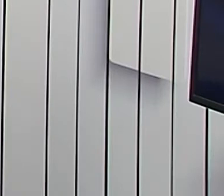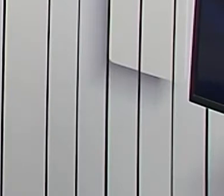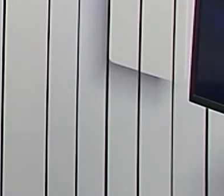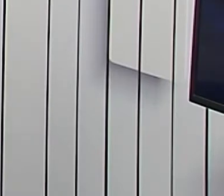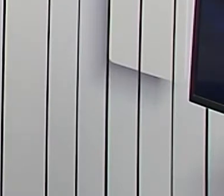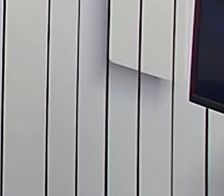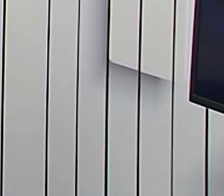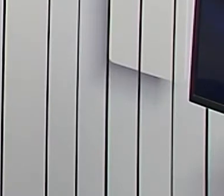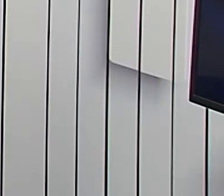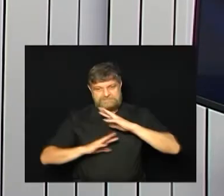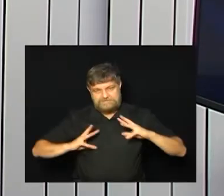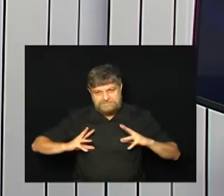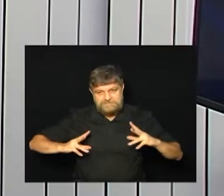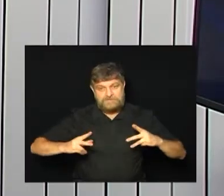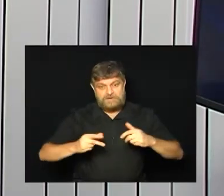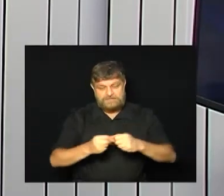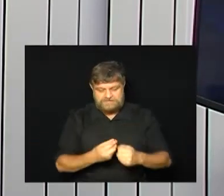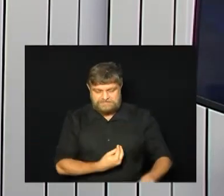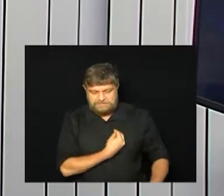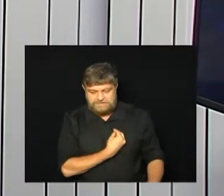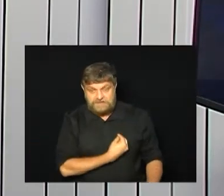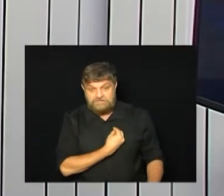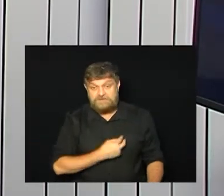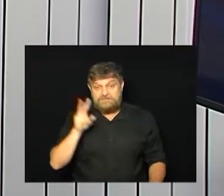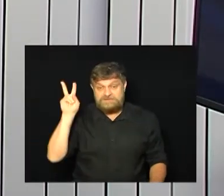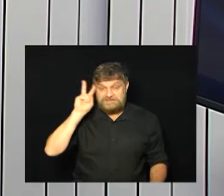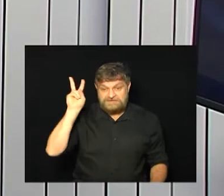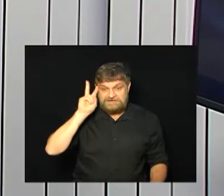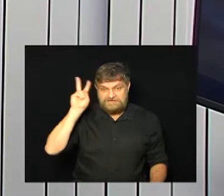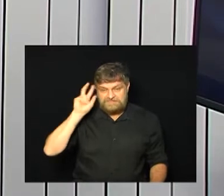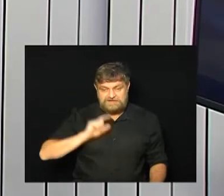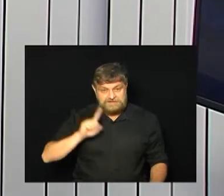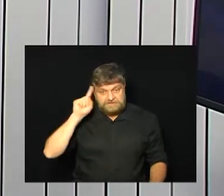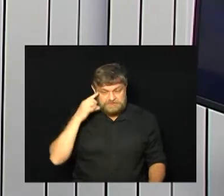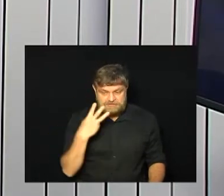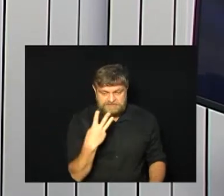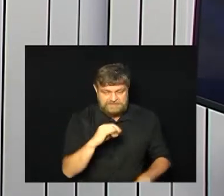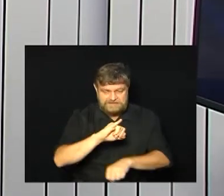Câmara Total de volta ao vivo nesta segunda-feira, 3 de janeiro,